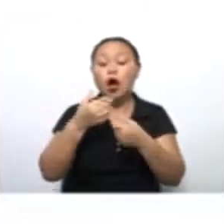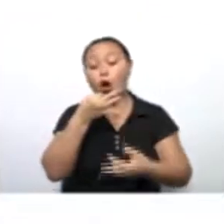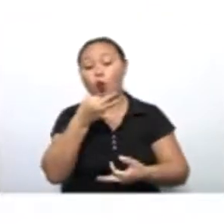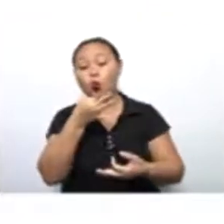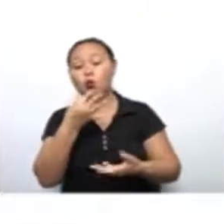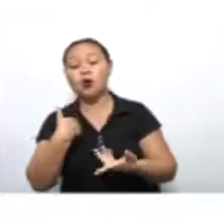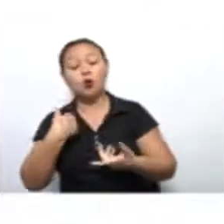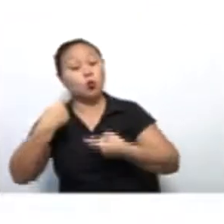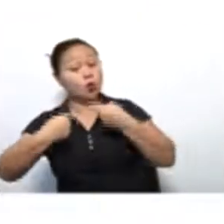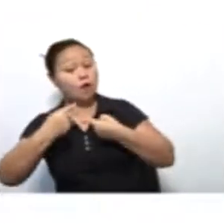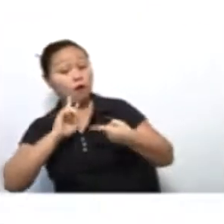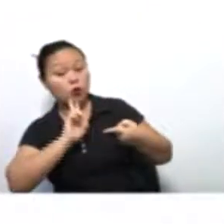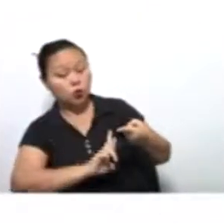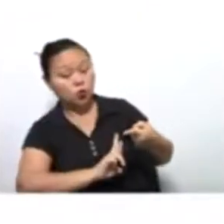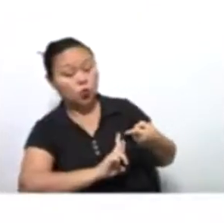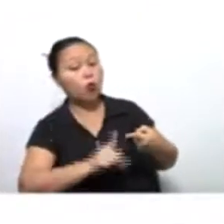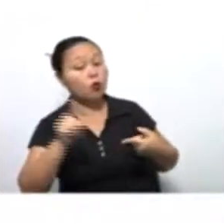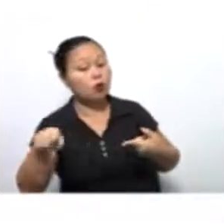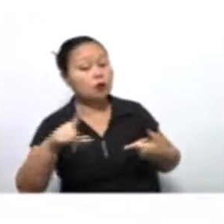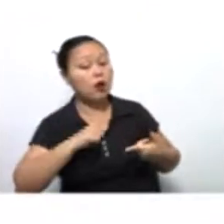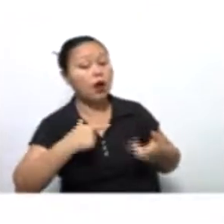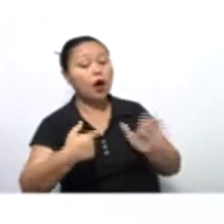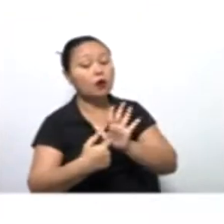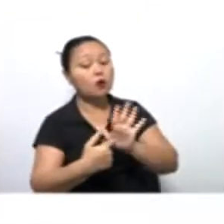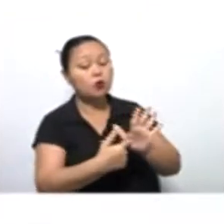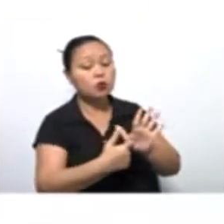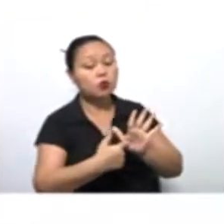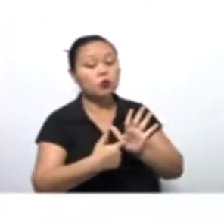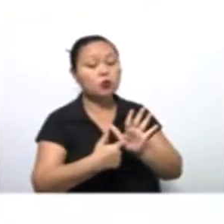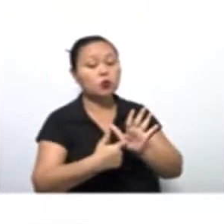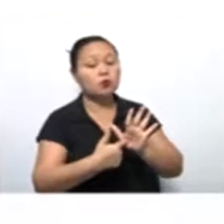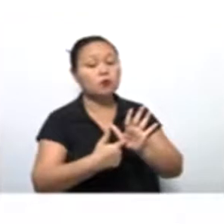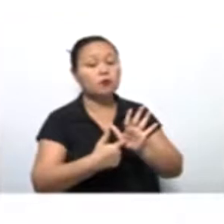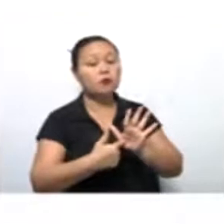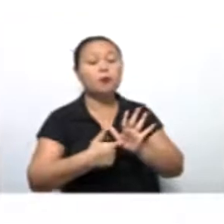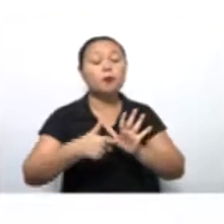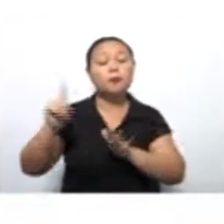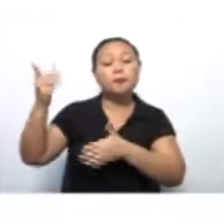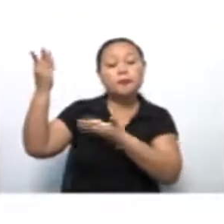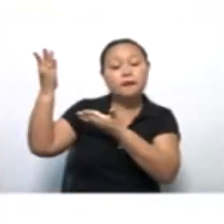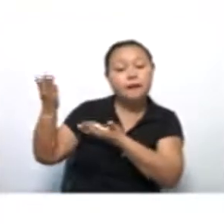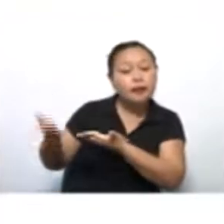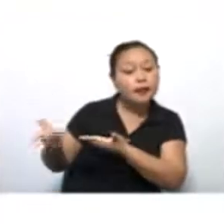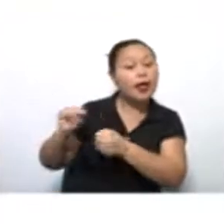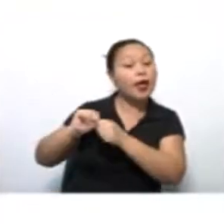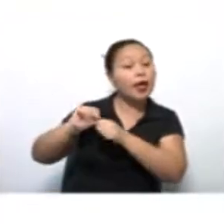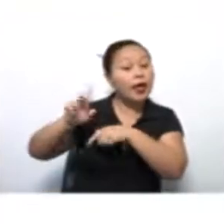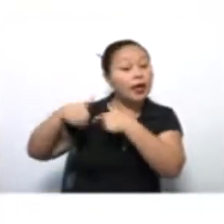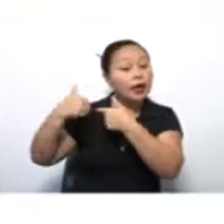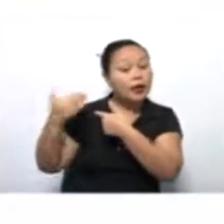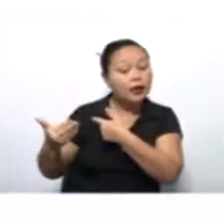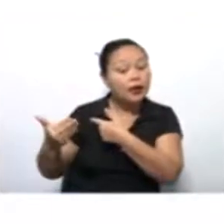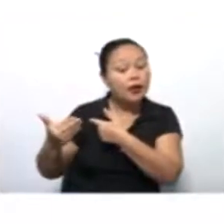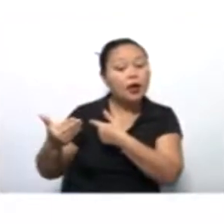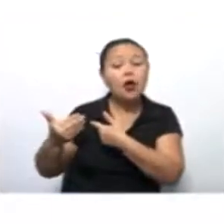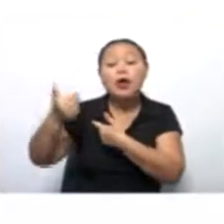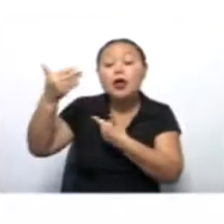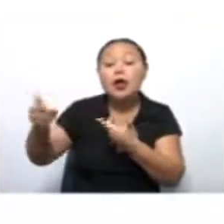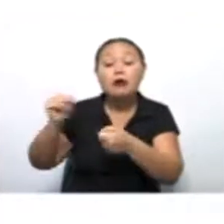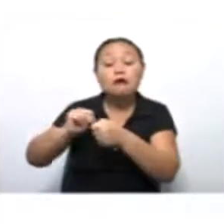poeta, uma citação do escritor famoso. E vamos lá. E exemplos, ok? Vamos lá analisar essa redação.